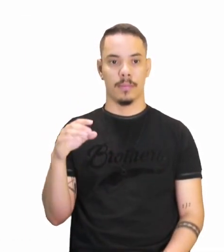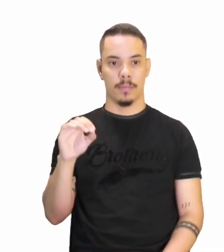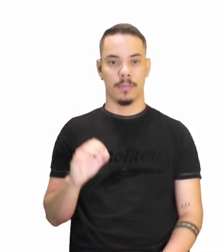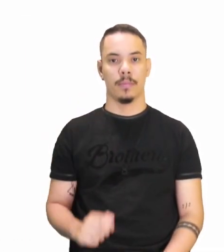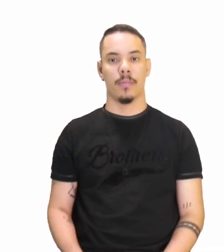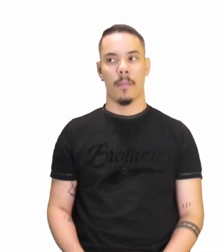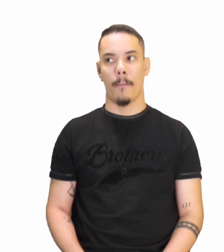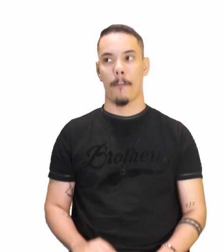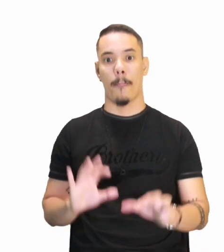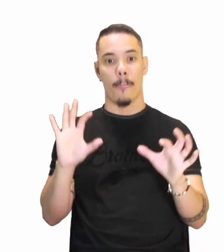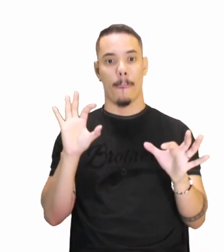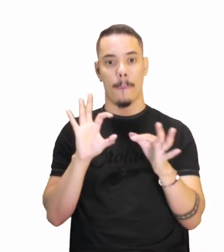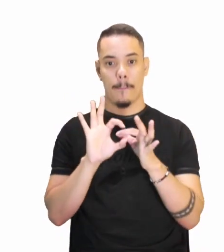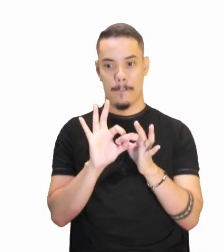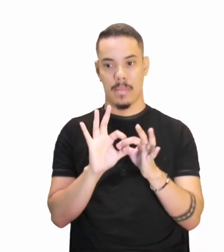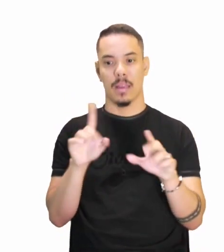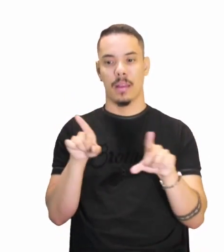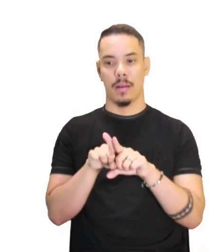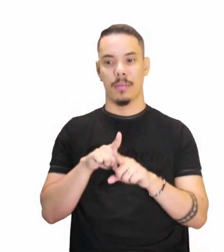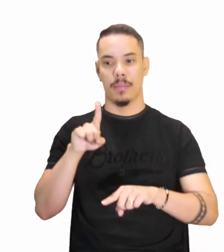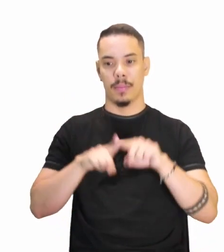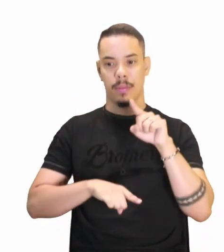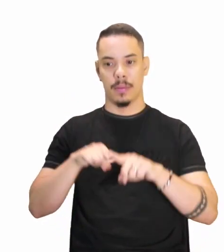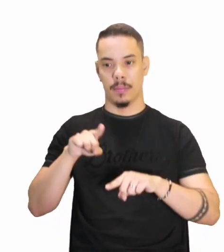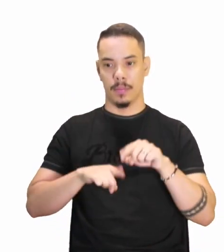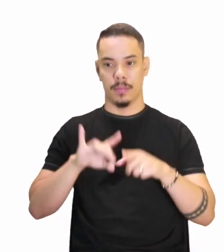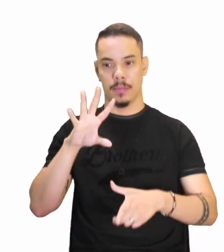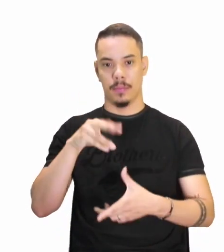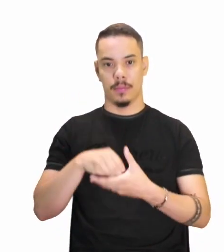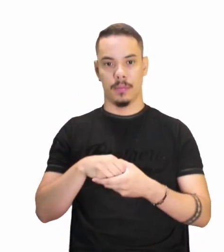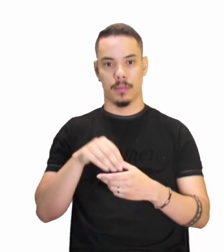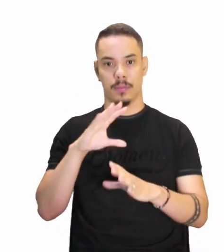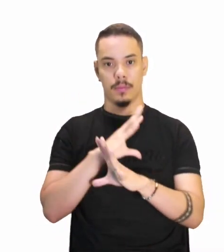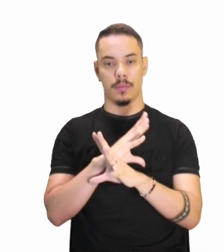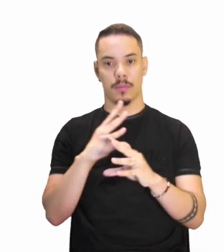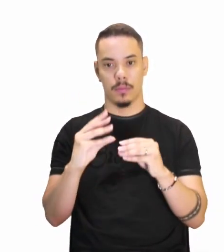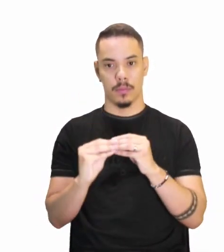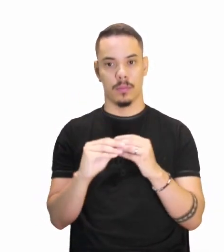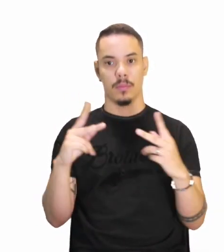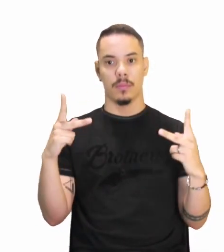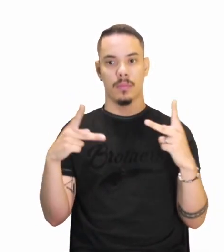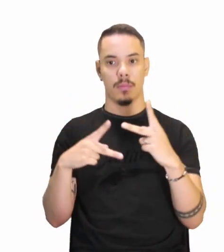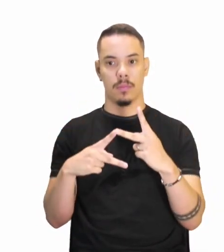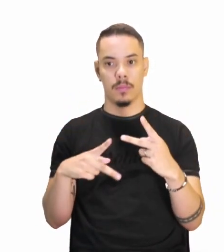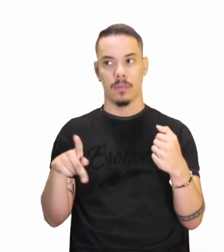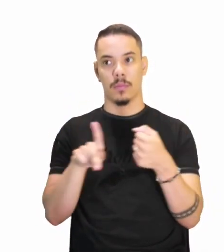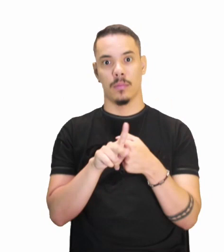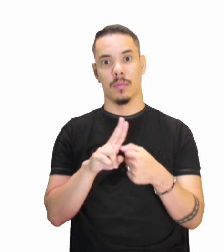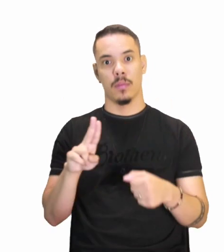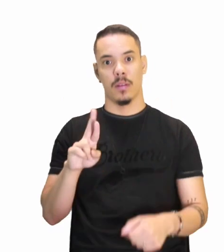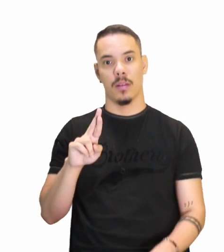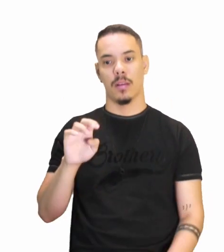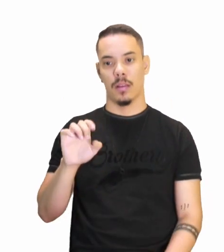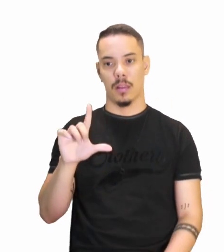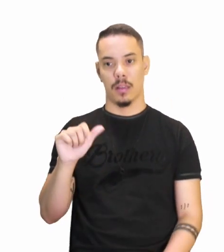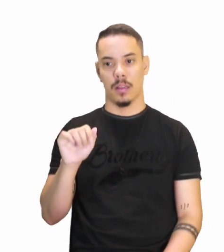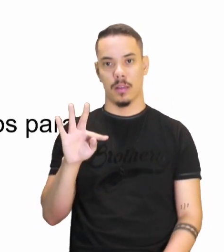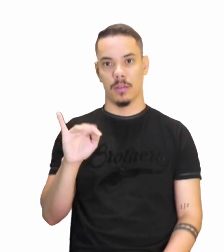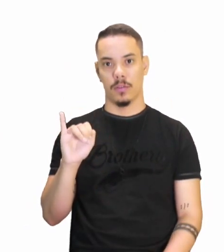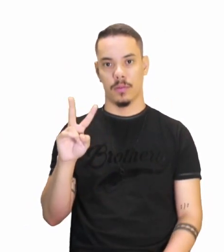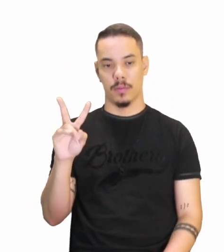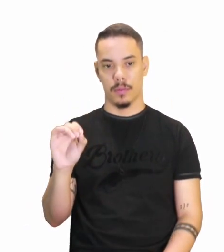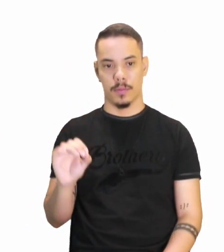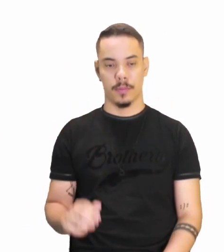conectivos que também são elementos coesivos a conjunção preposição e o pronome relativo